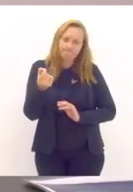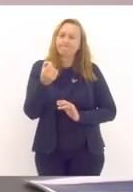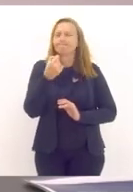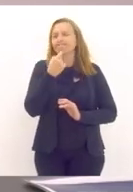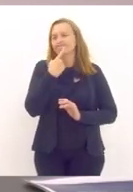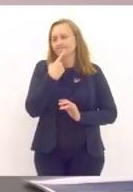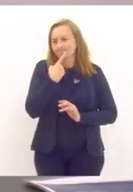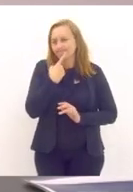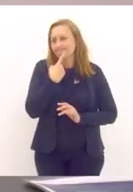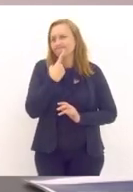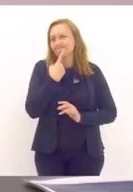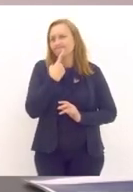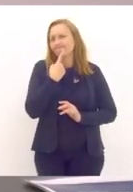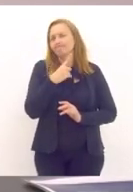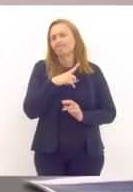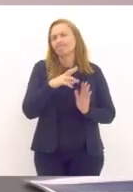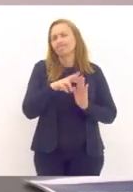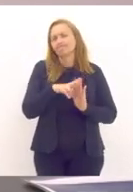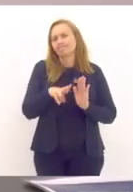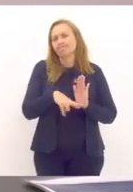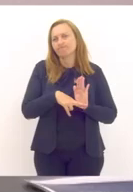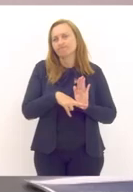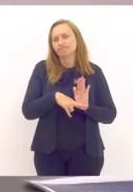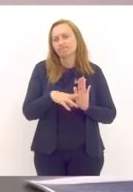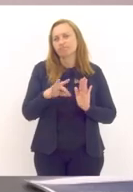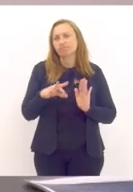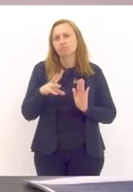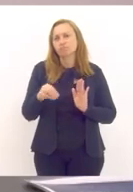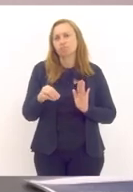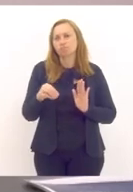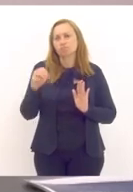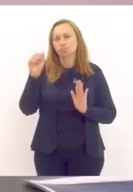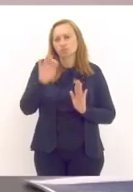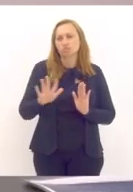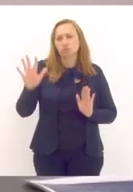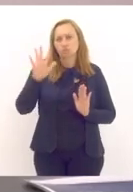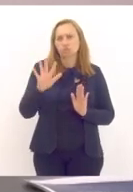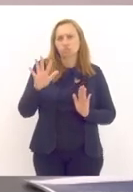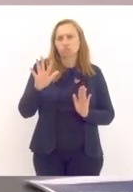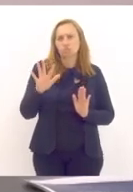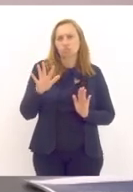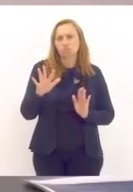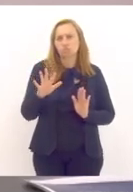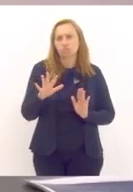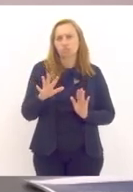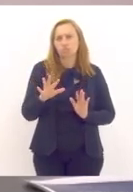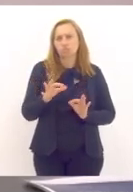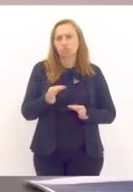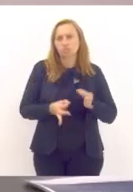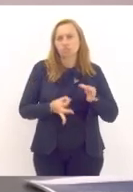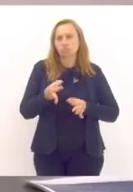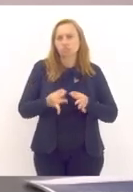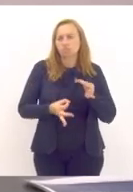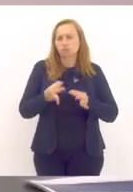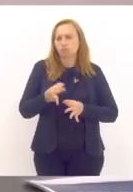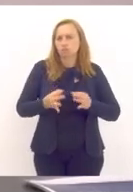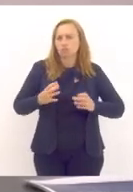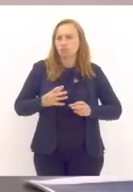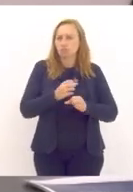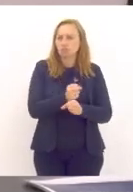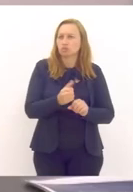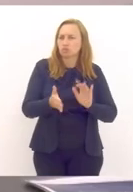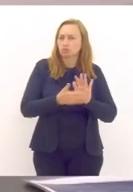2020. Tinha uma regra que era uma regra tudo pelo global. Aí o Tribunal de Contas, ele fez uma proposta para ser